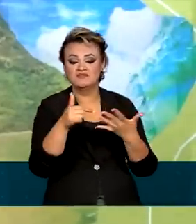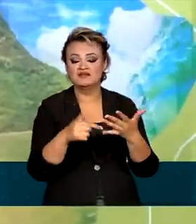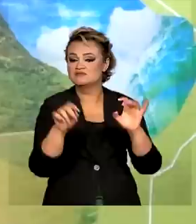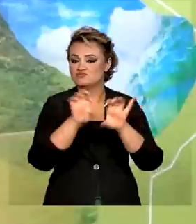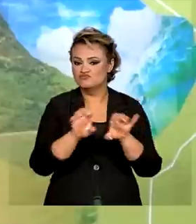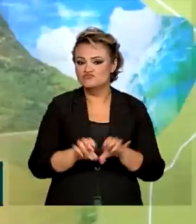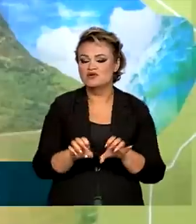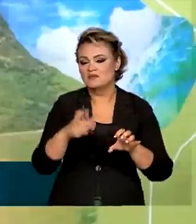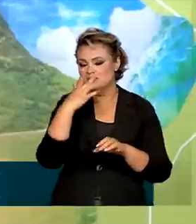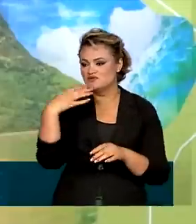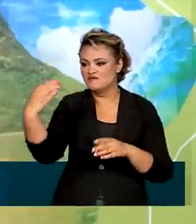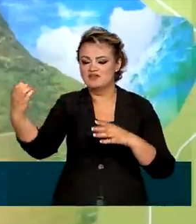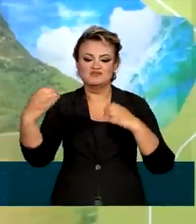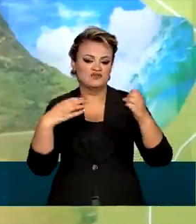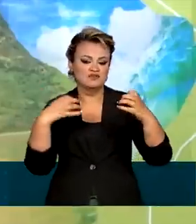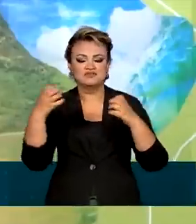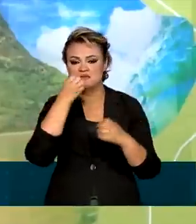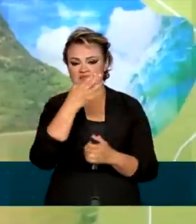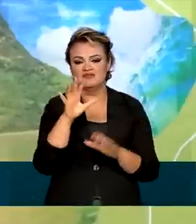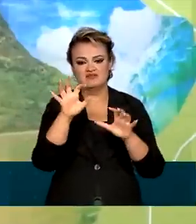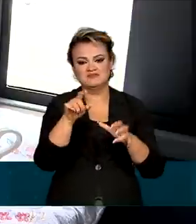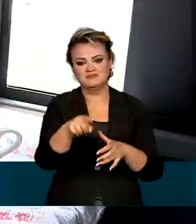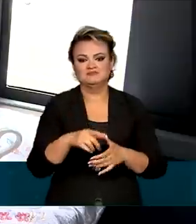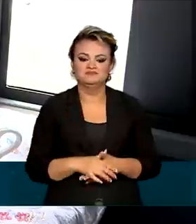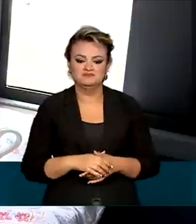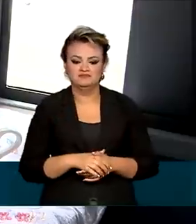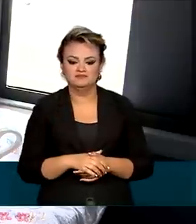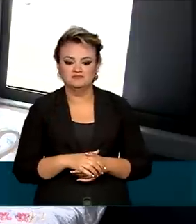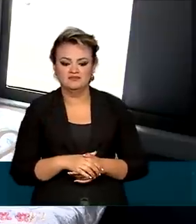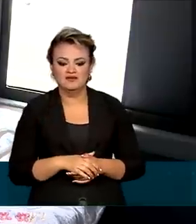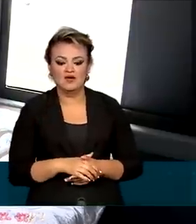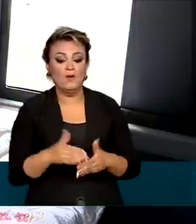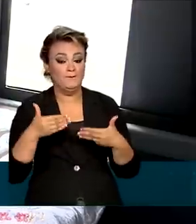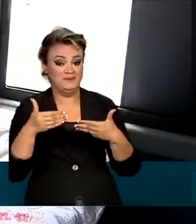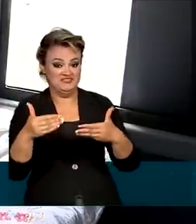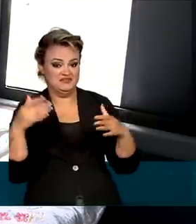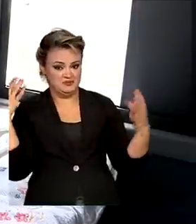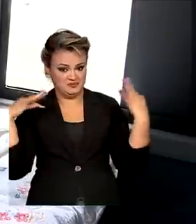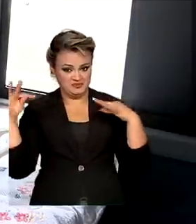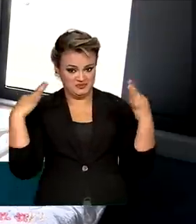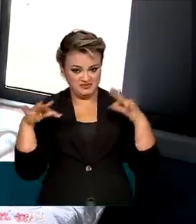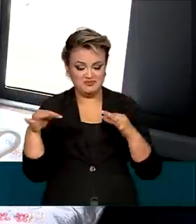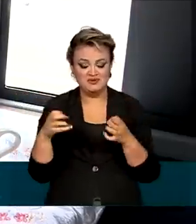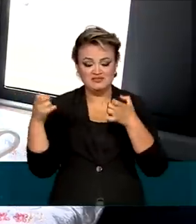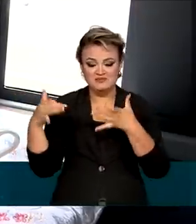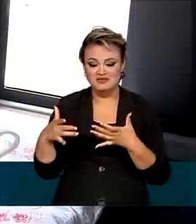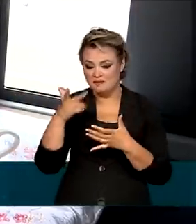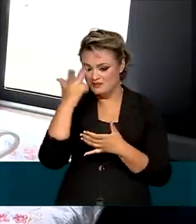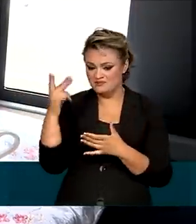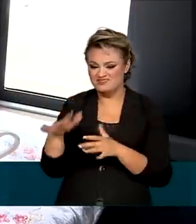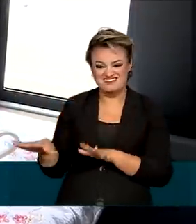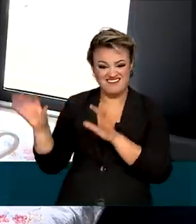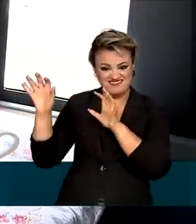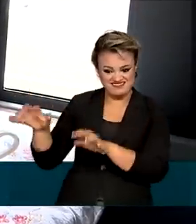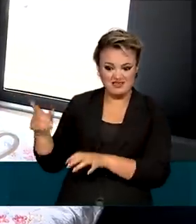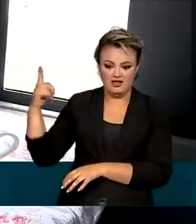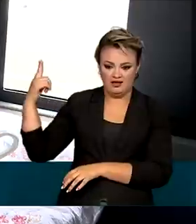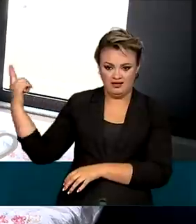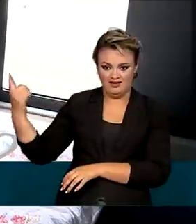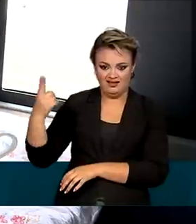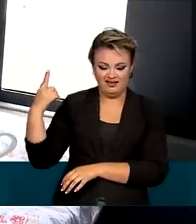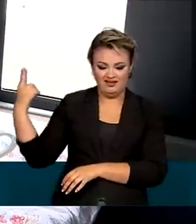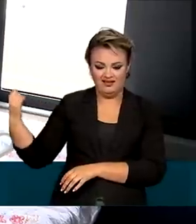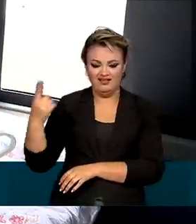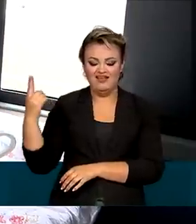infraestrutura para os Viajantes que apreciam esta modalidade segundo Ministério do Turismo o número de acampamentos de brasileiros